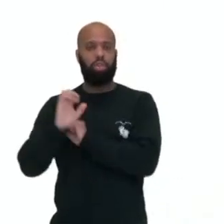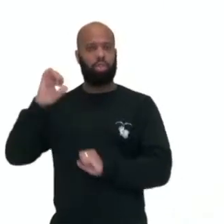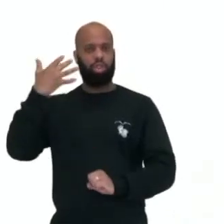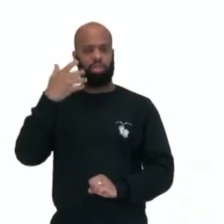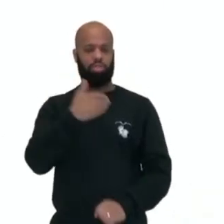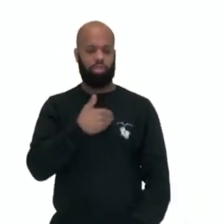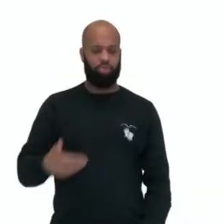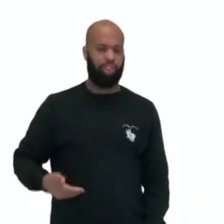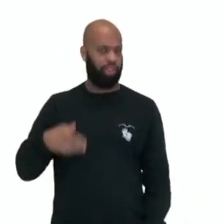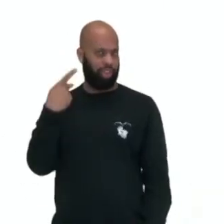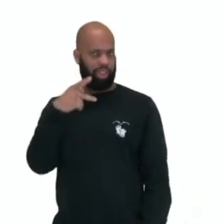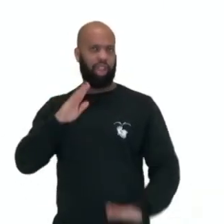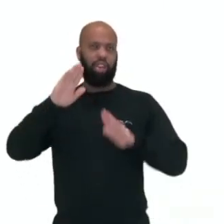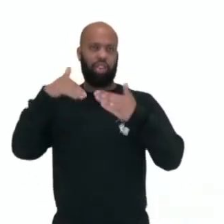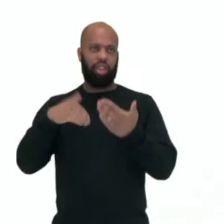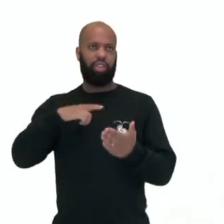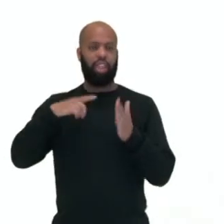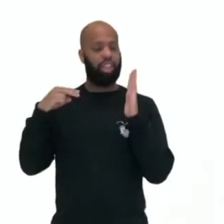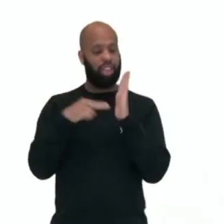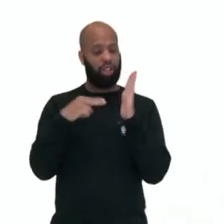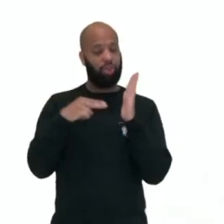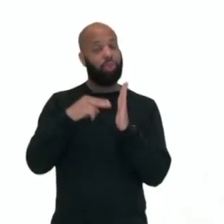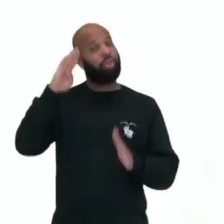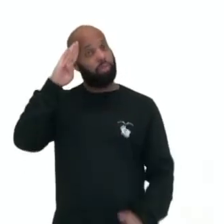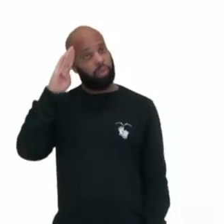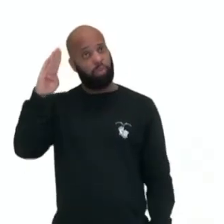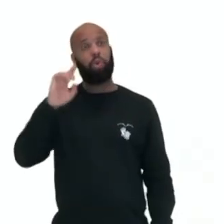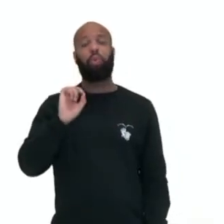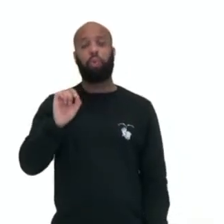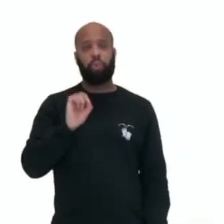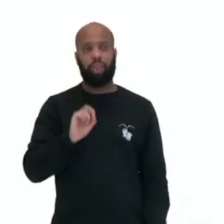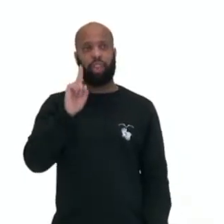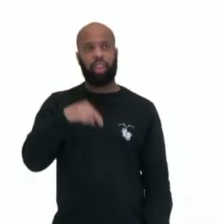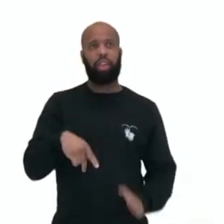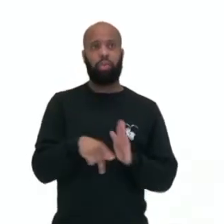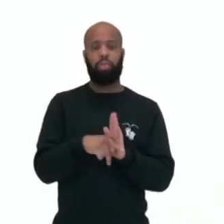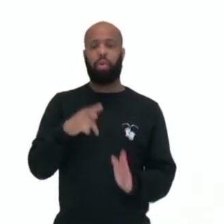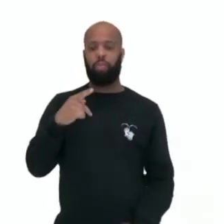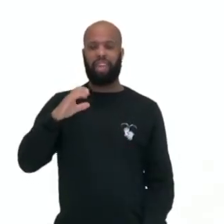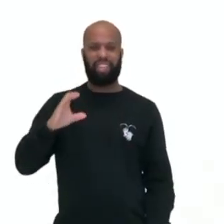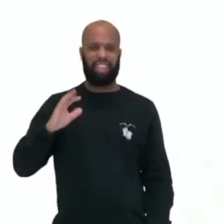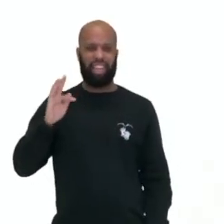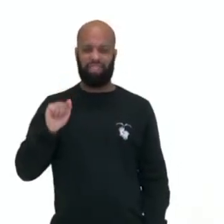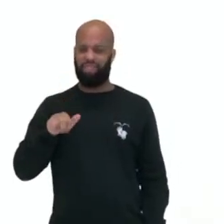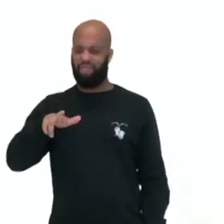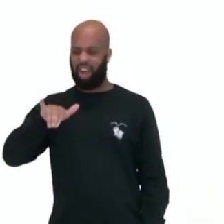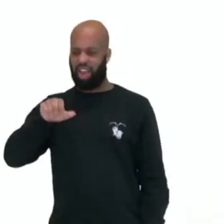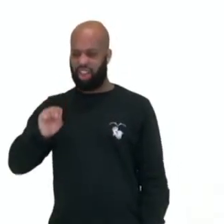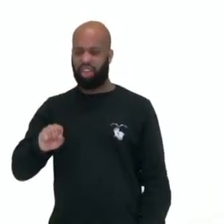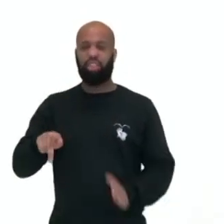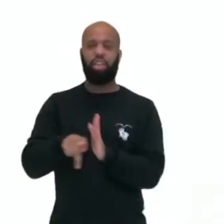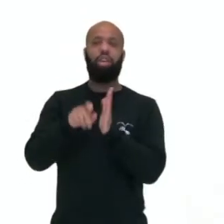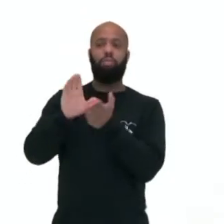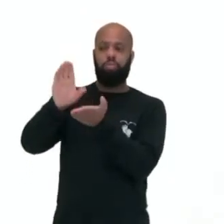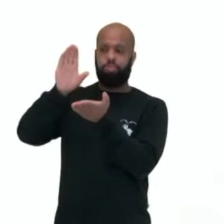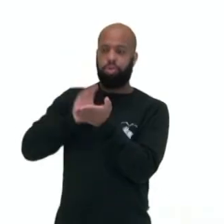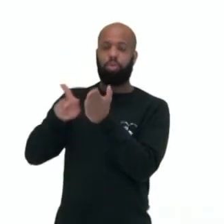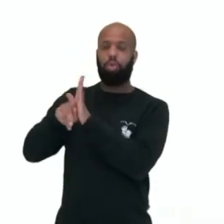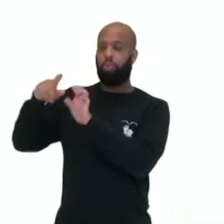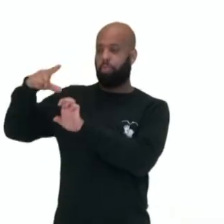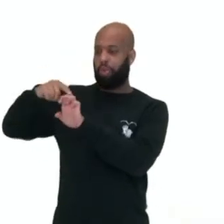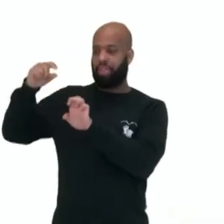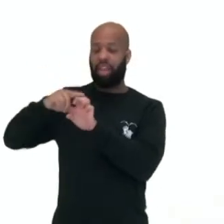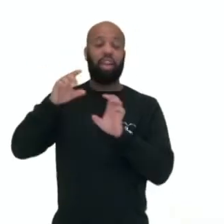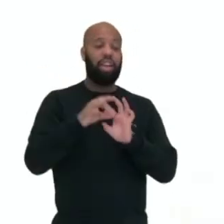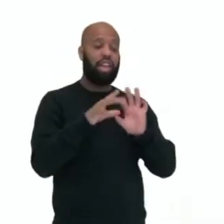seu governo. Então essas denúncias, e a principal delas, o esquema conhecido como esquema PC Farias, de receber dinheiro de empresários para